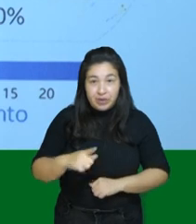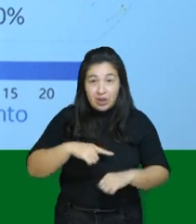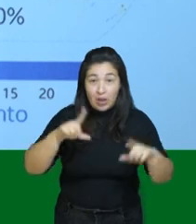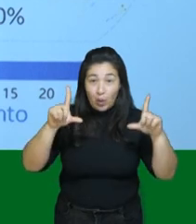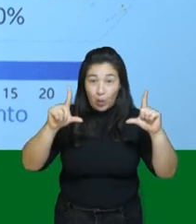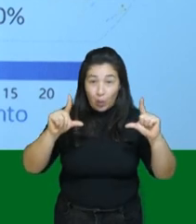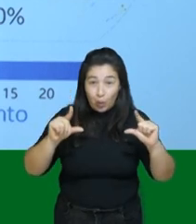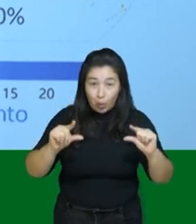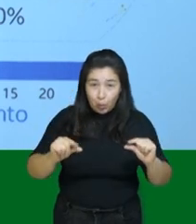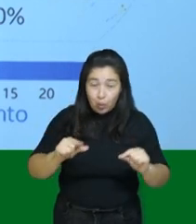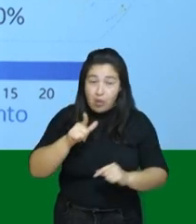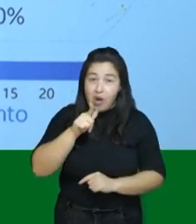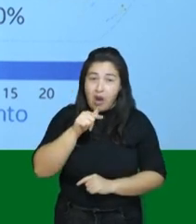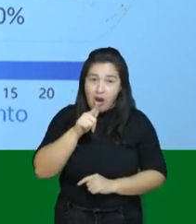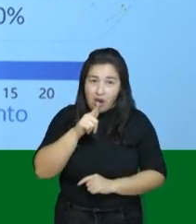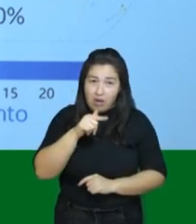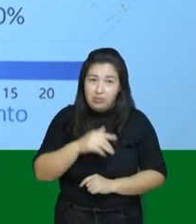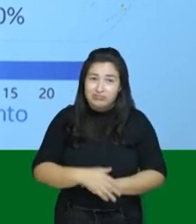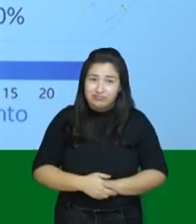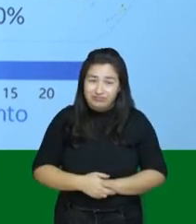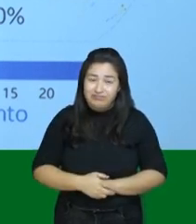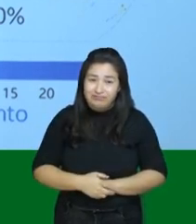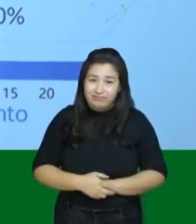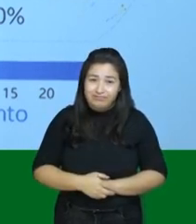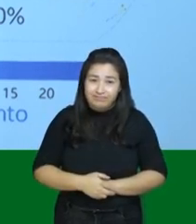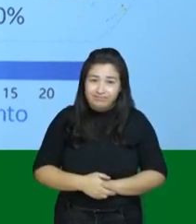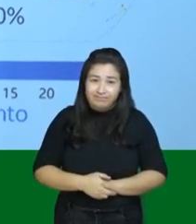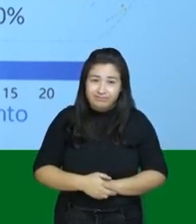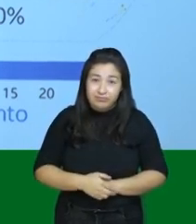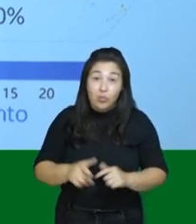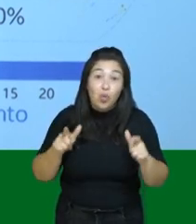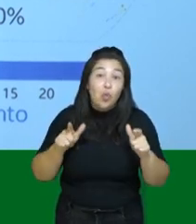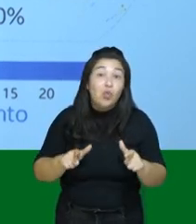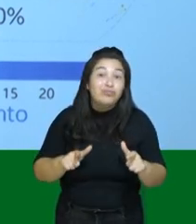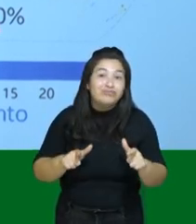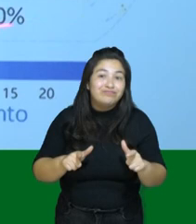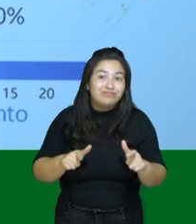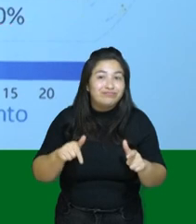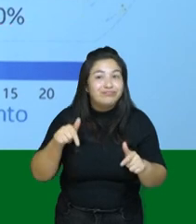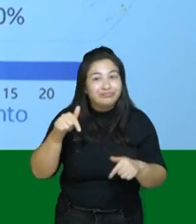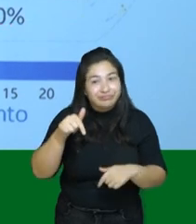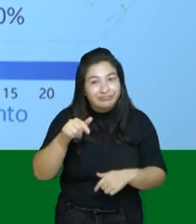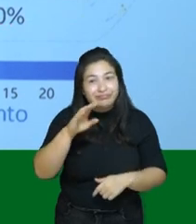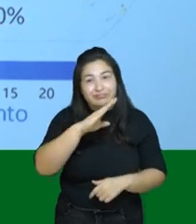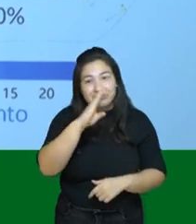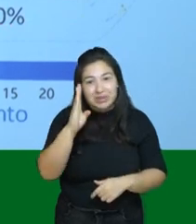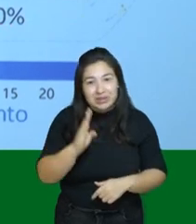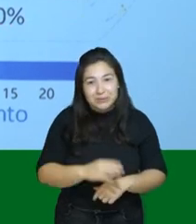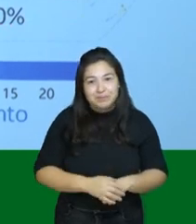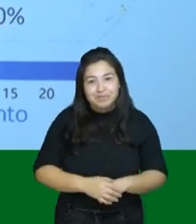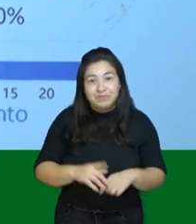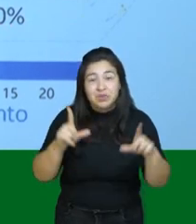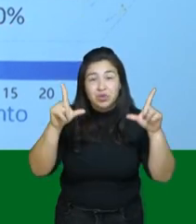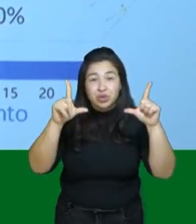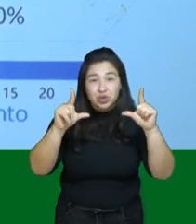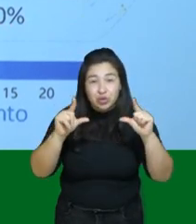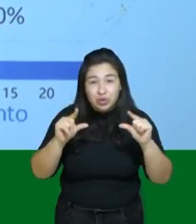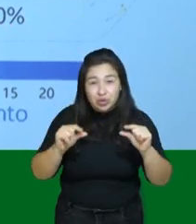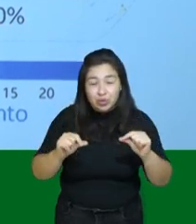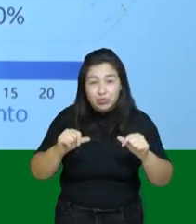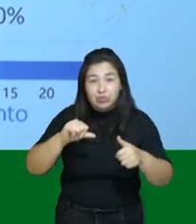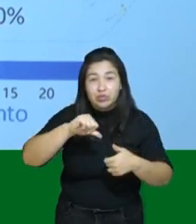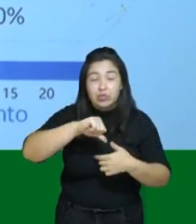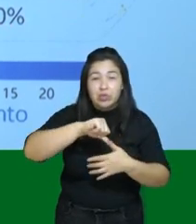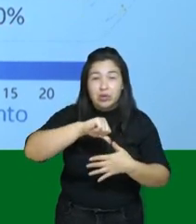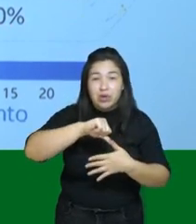global de disponibilidade de água. Nessas duas décadas, adivinha onde é que foi? Redução de 20% na América do